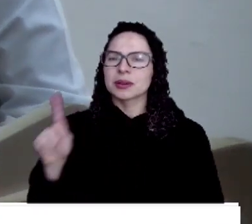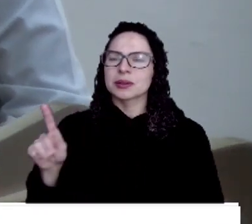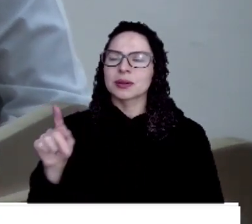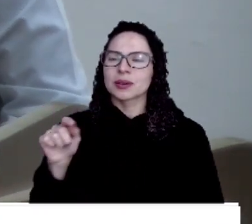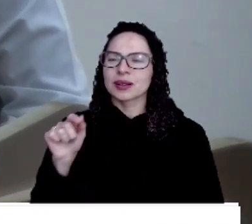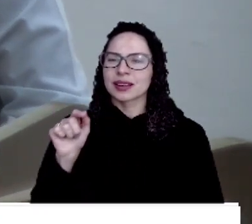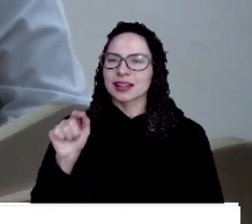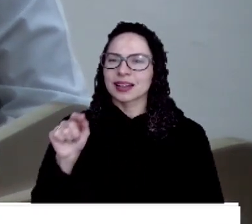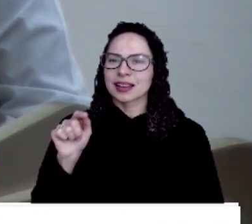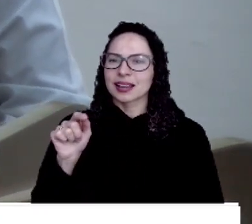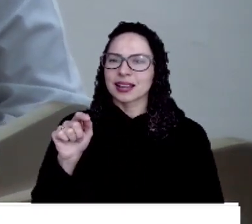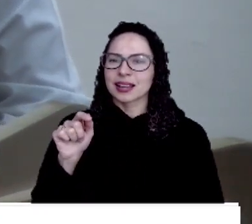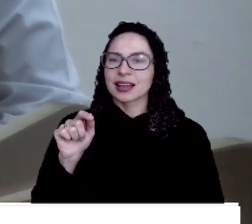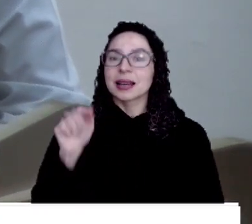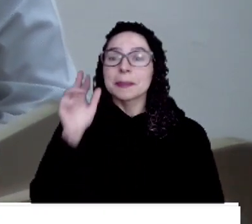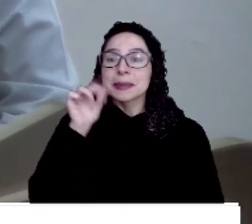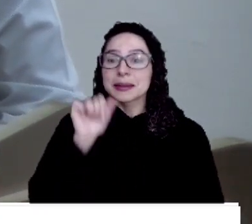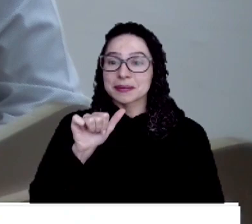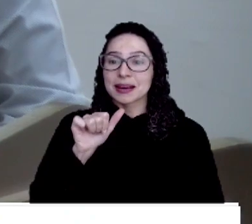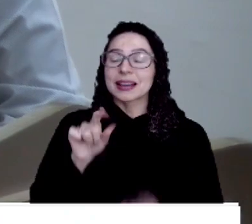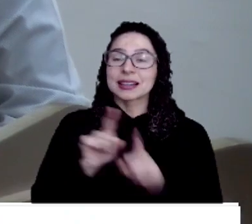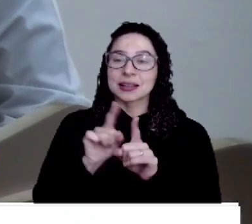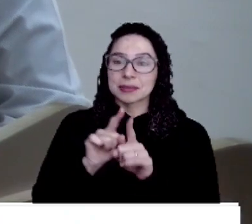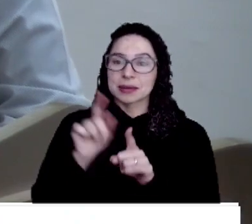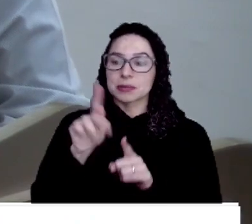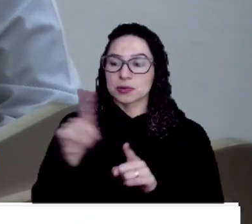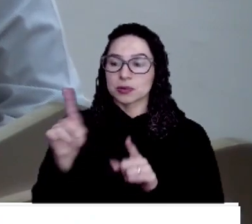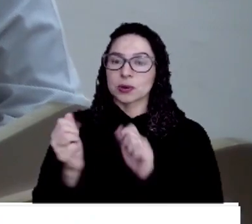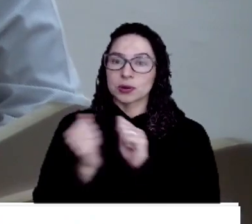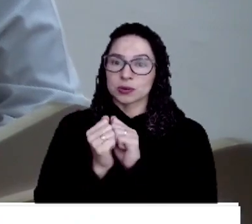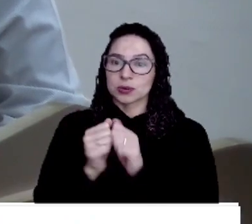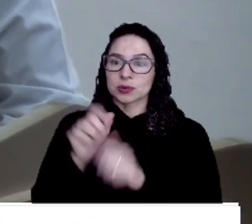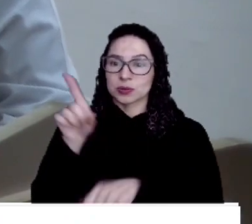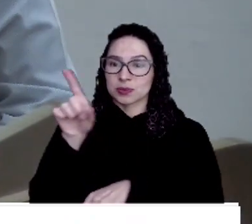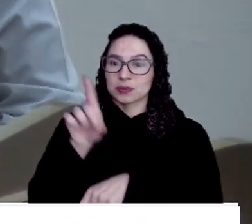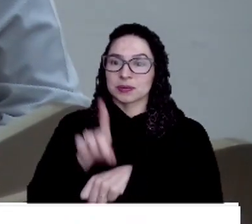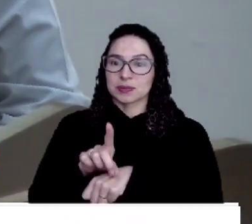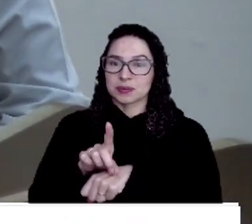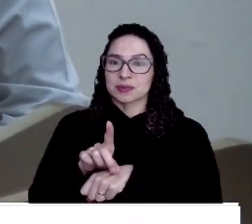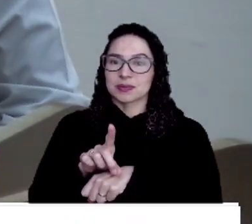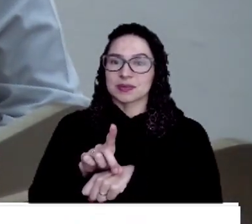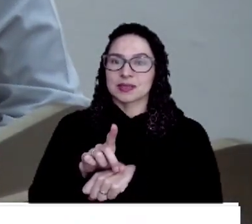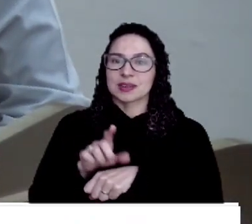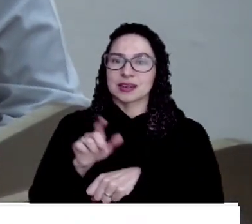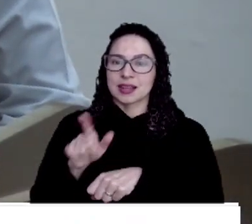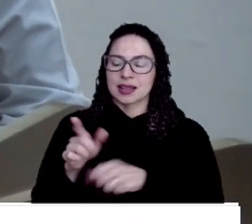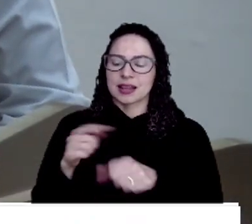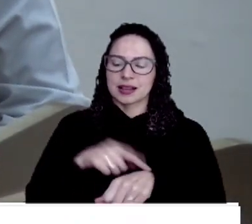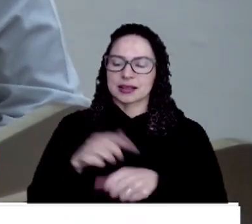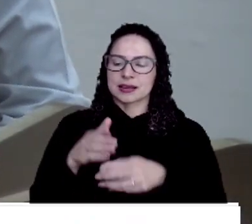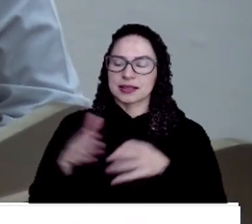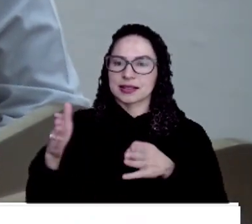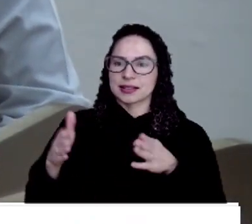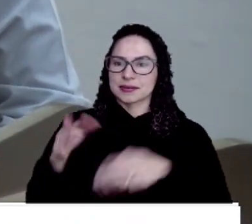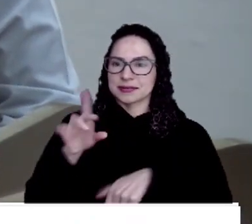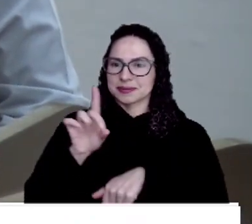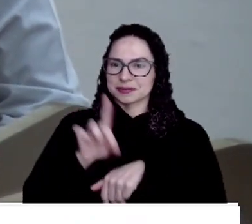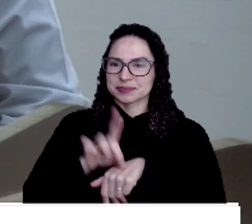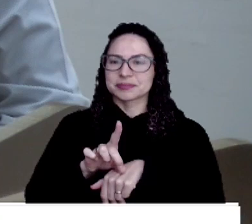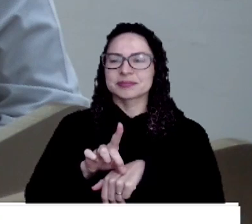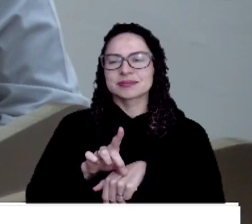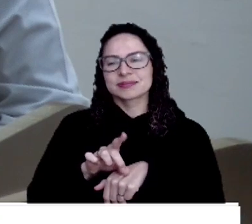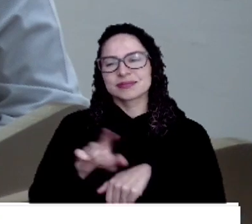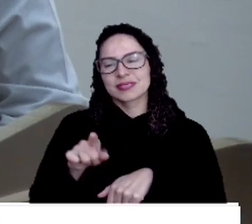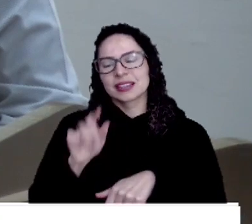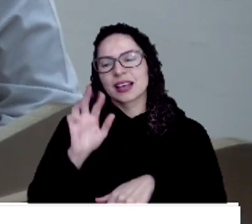minha irmã, foi professora com ela lá em diretora, enquanto ela era diretora. E isso é um